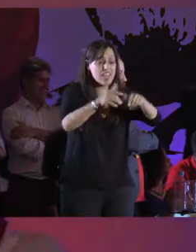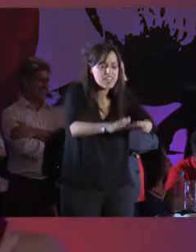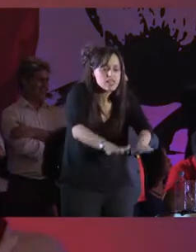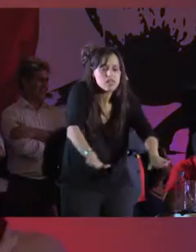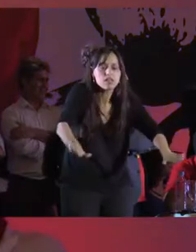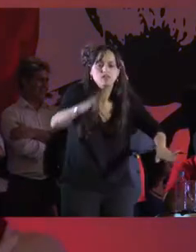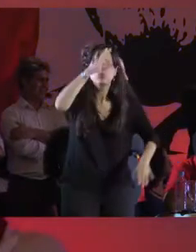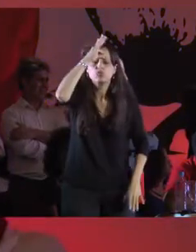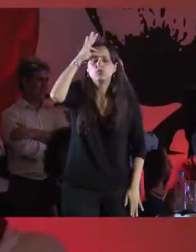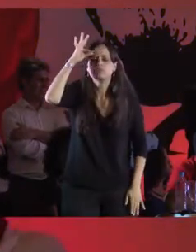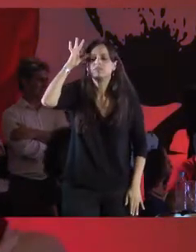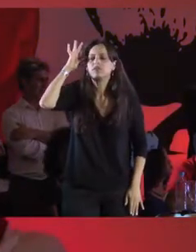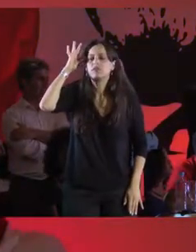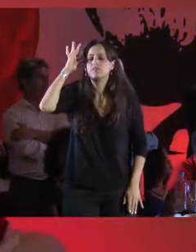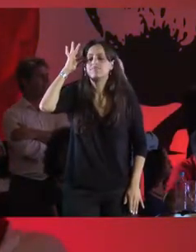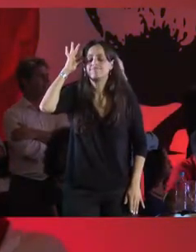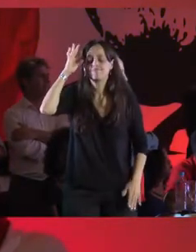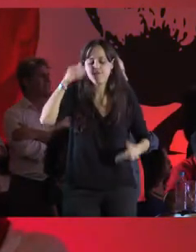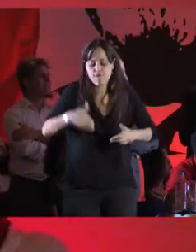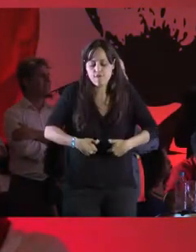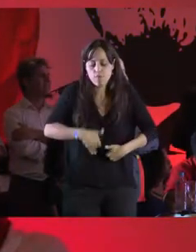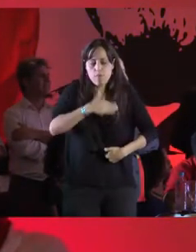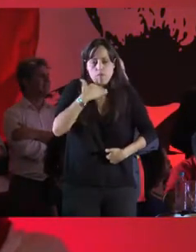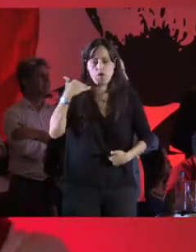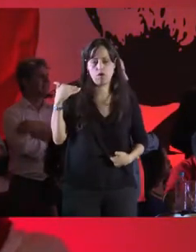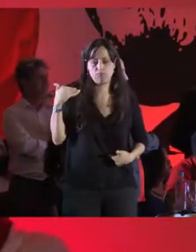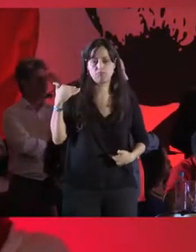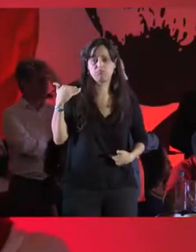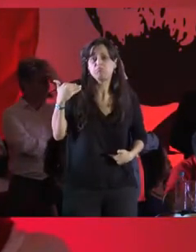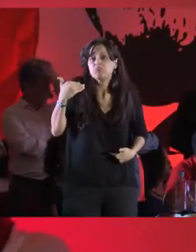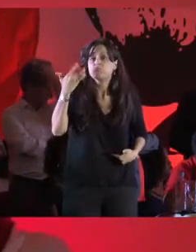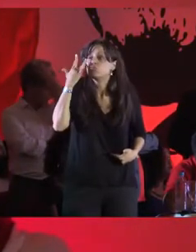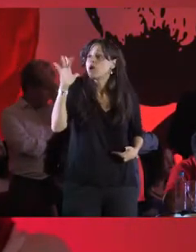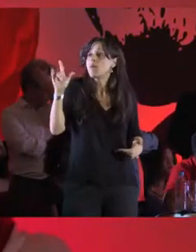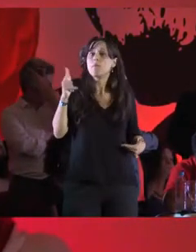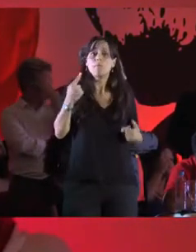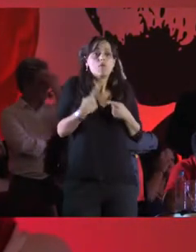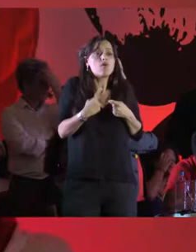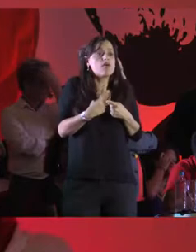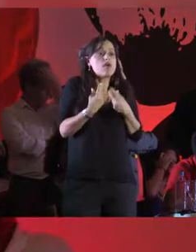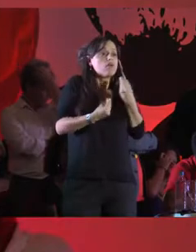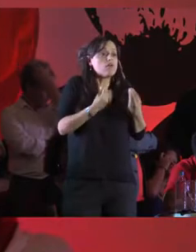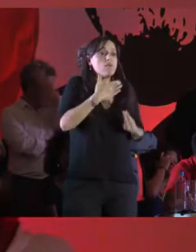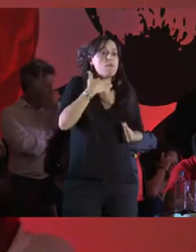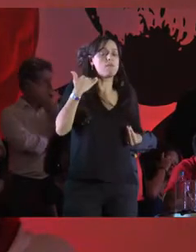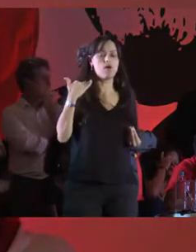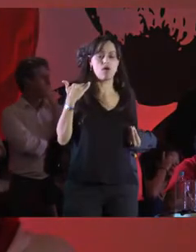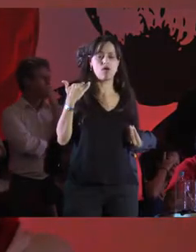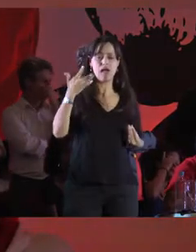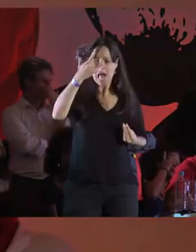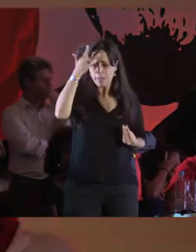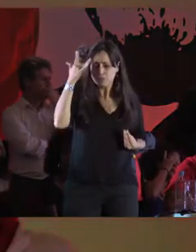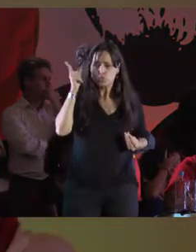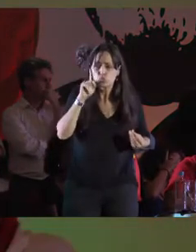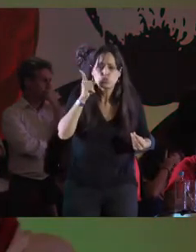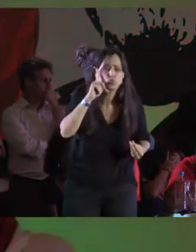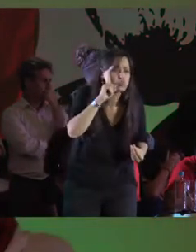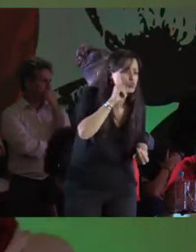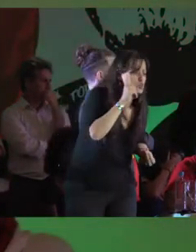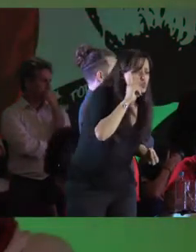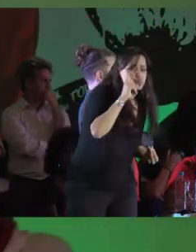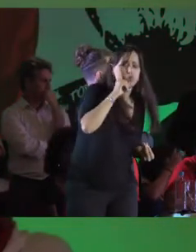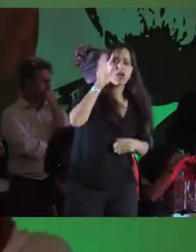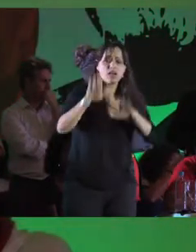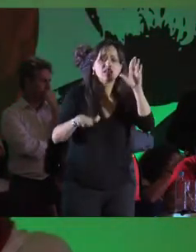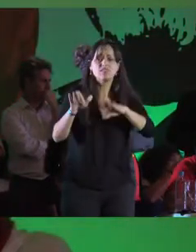que morreram de fome nesse país, sem saber por que estavam morrendo. As pessoas que morrem todo santo dia na porta